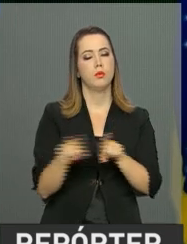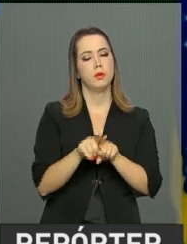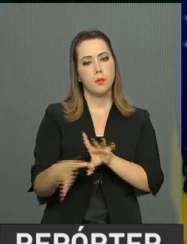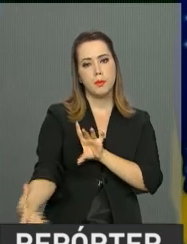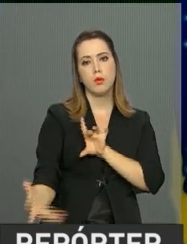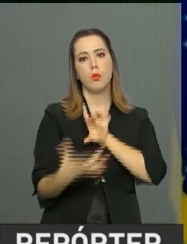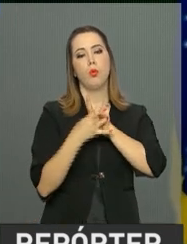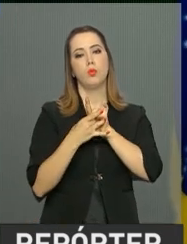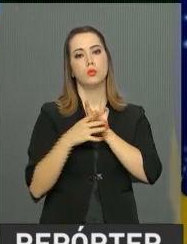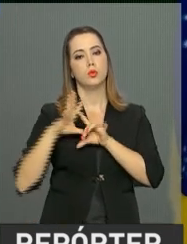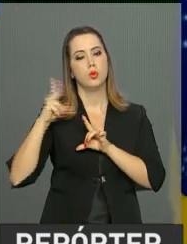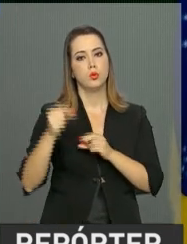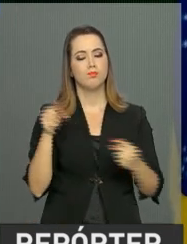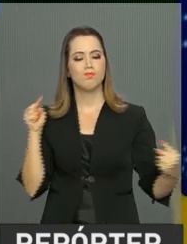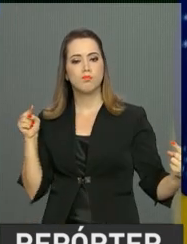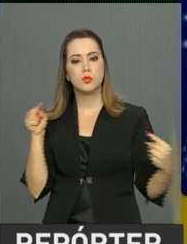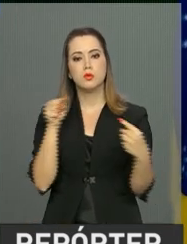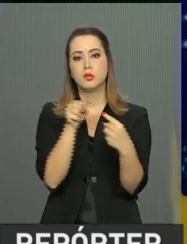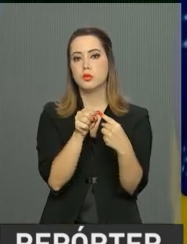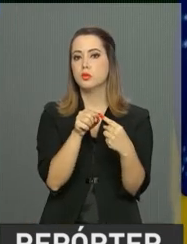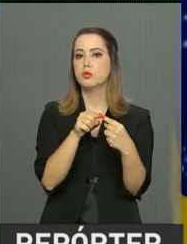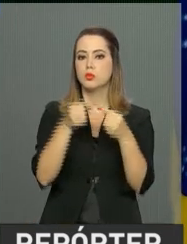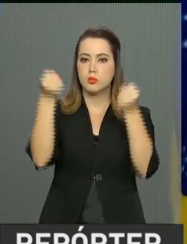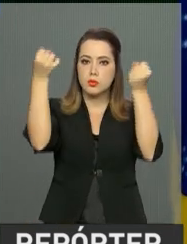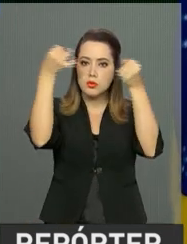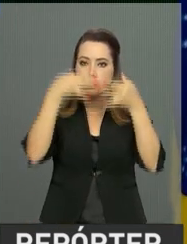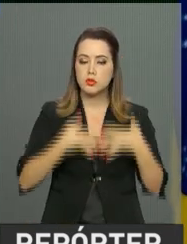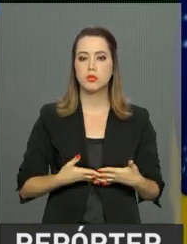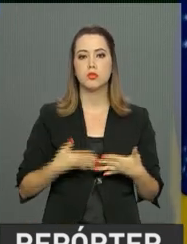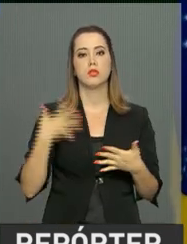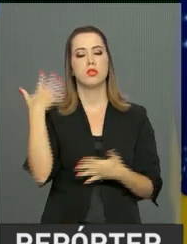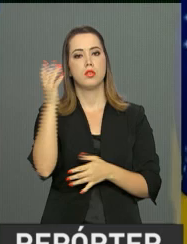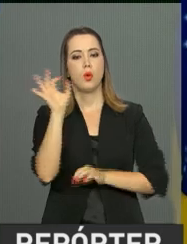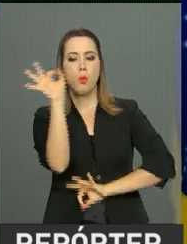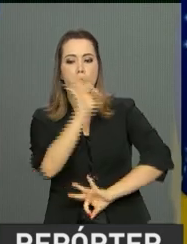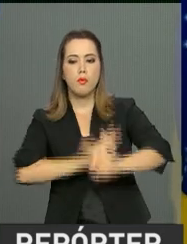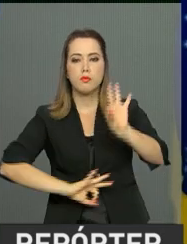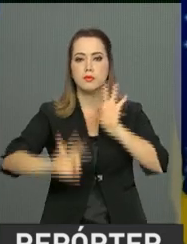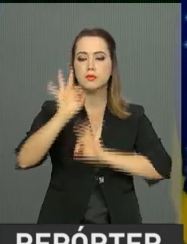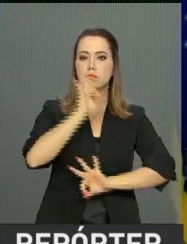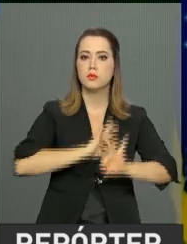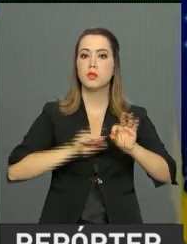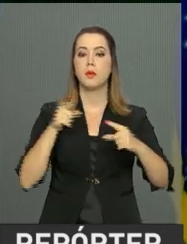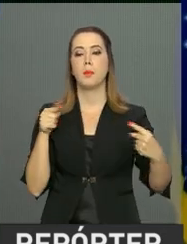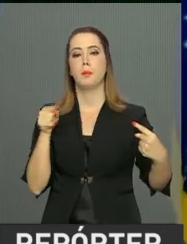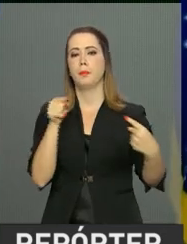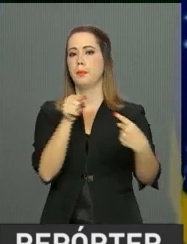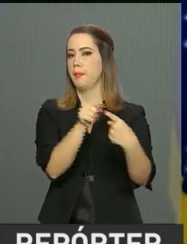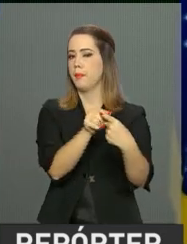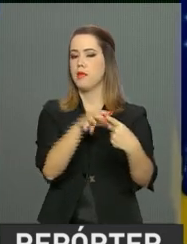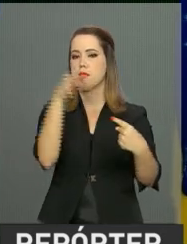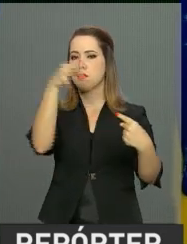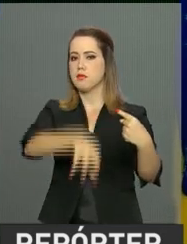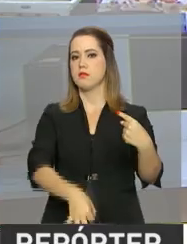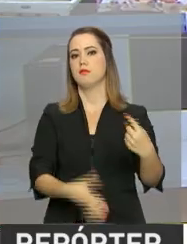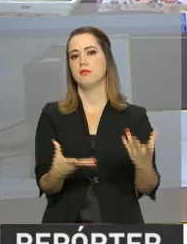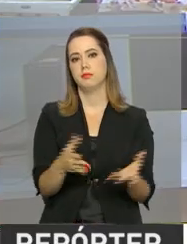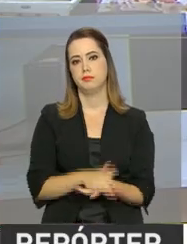em torno de objetivos claros, planejamento cuidadoso e metas